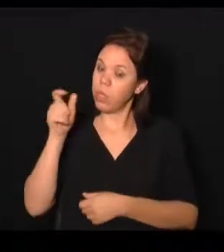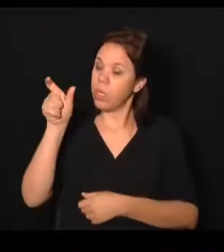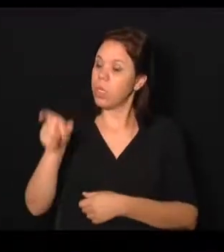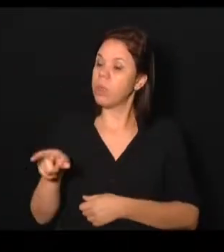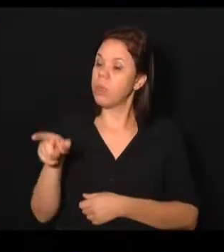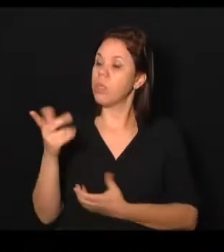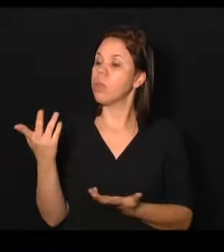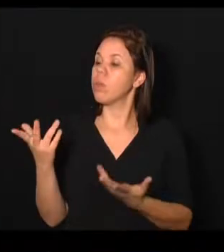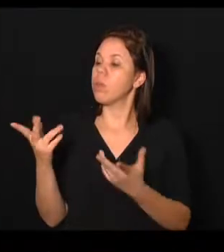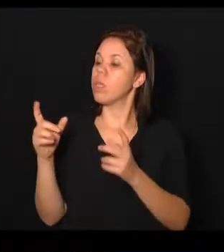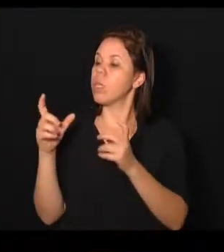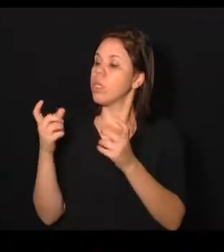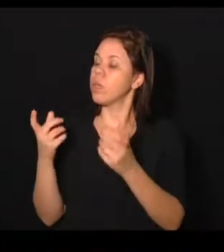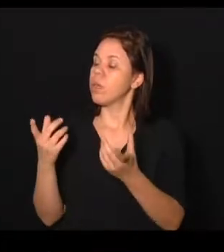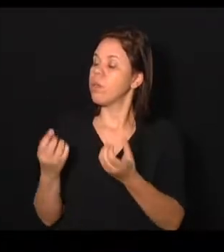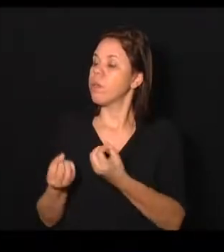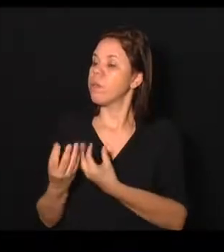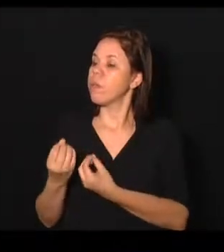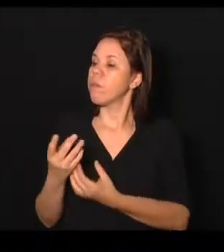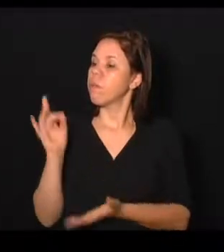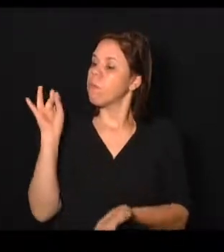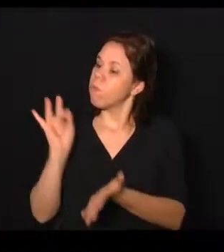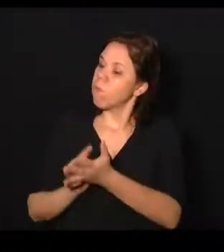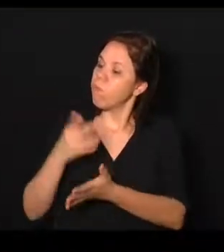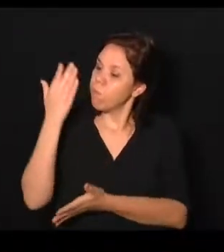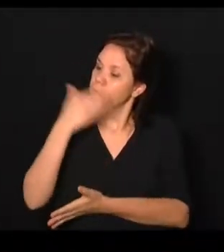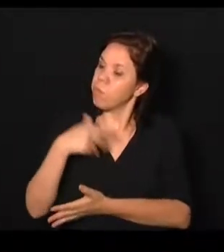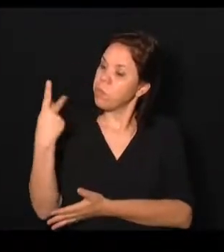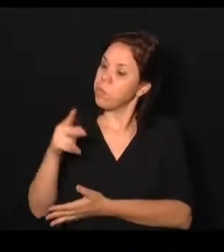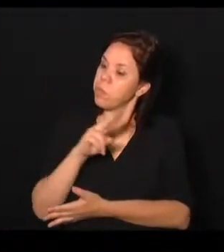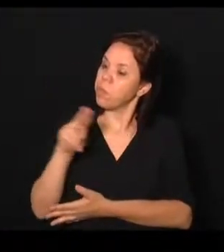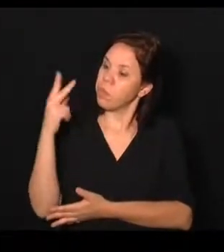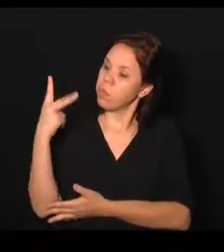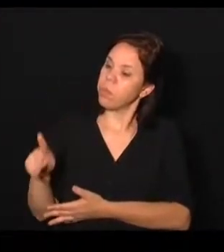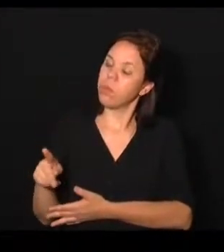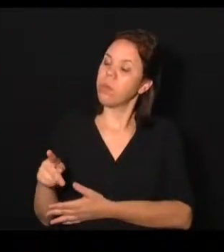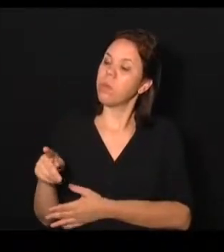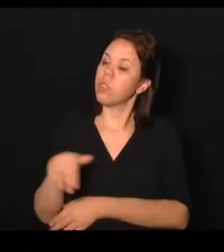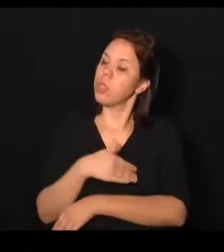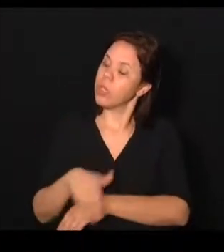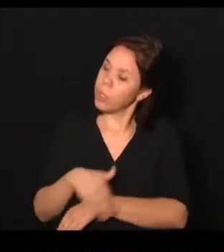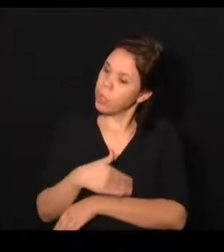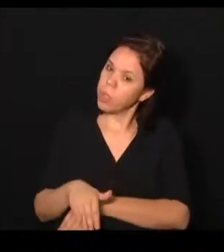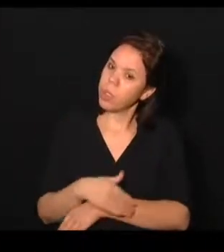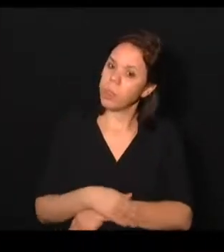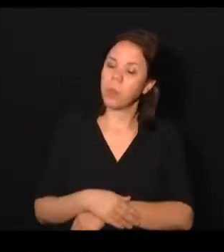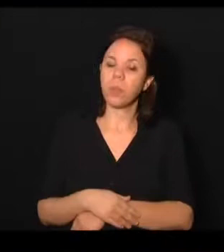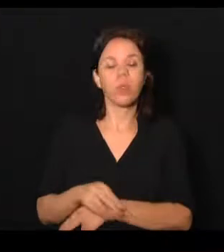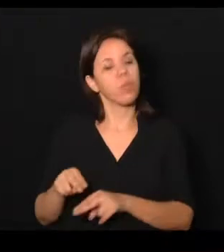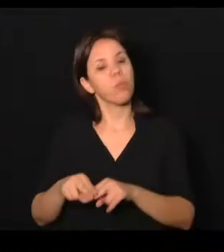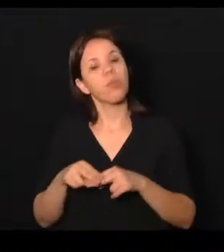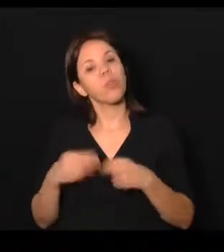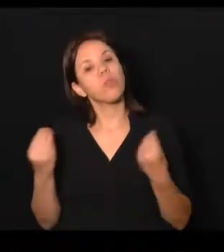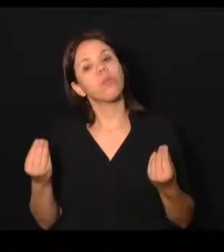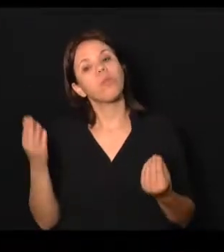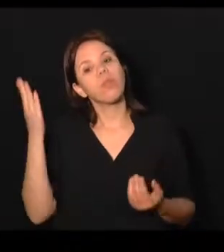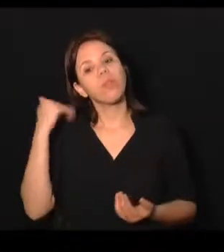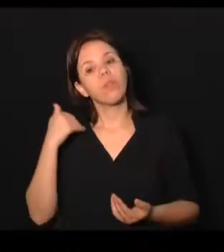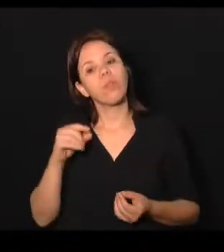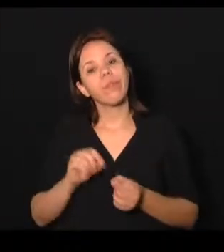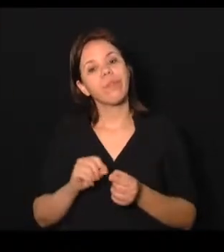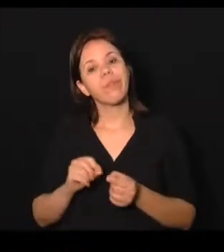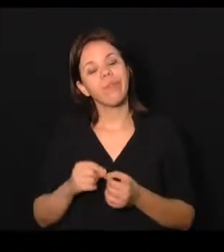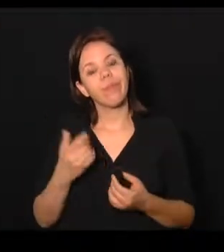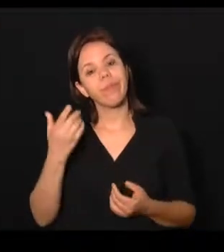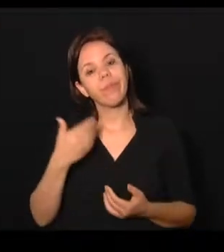doador, né? Eu preciso ter uma informação oficial do nome dele, do seu endereço. E aí, por isso, como é que a gente se identifica